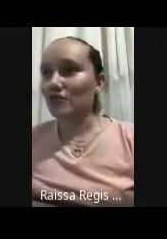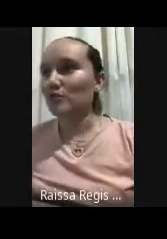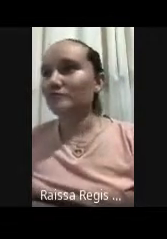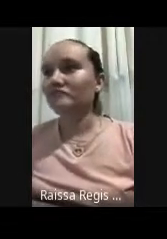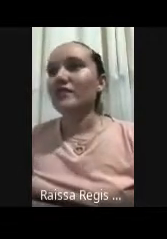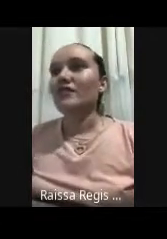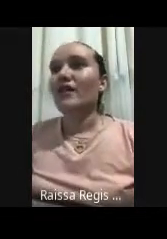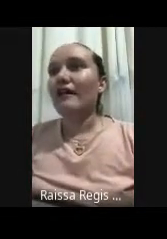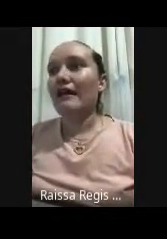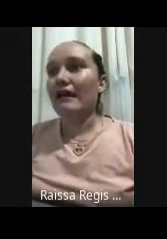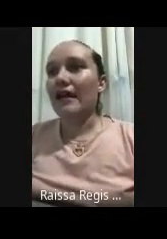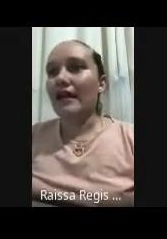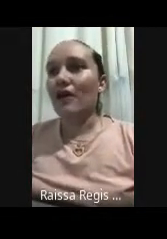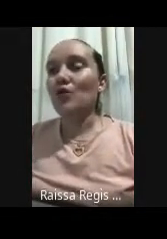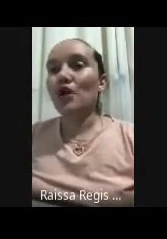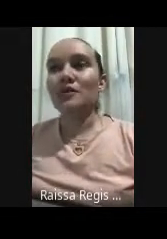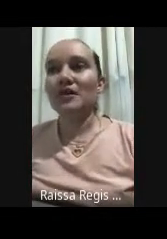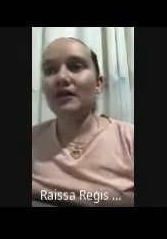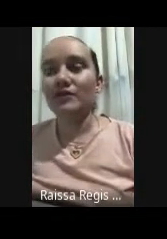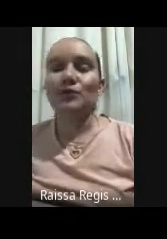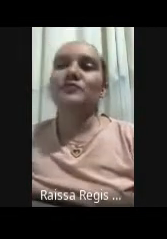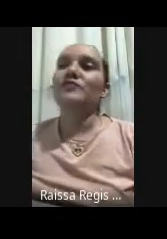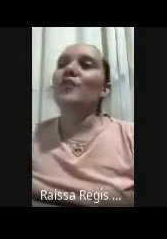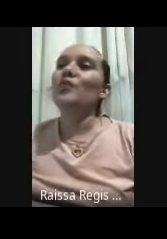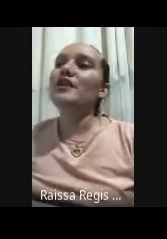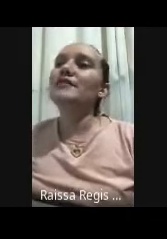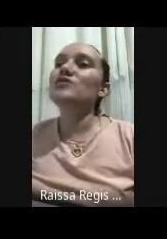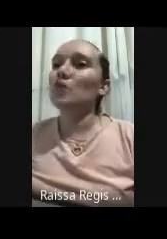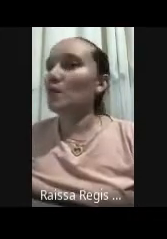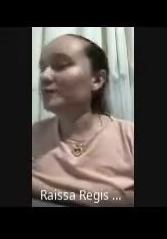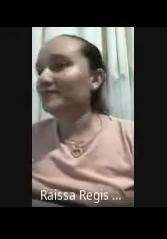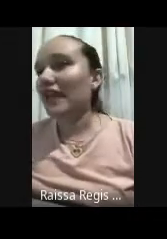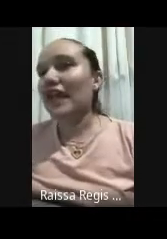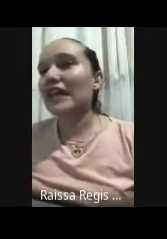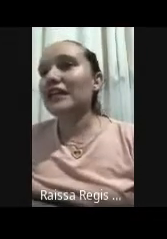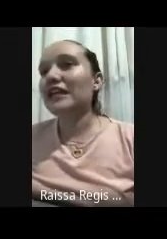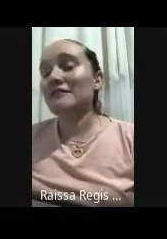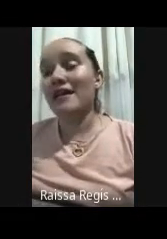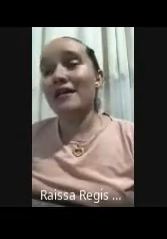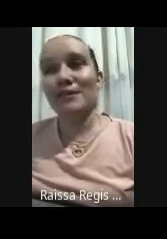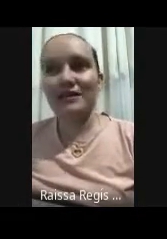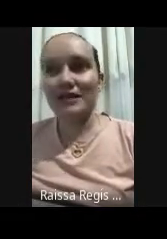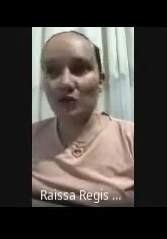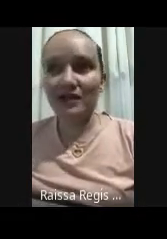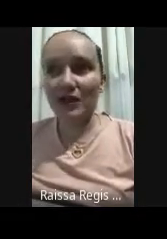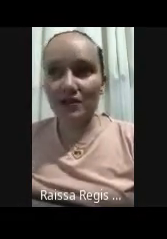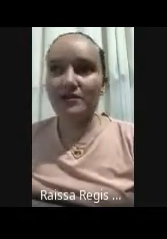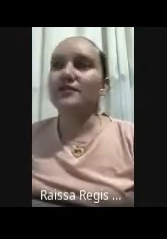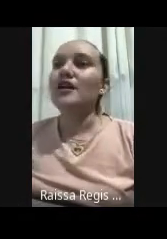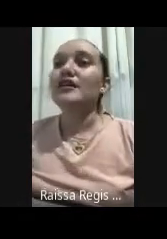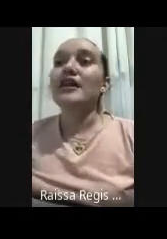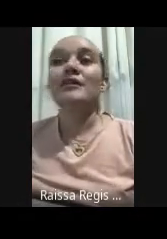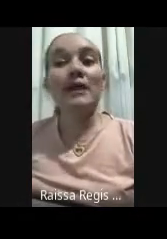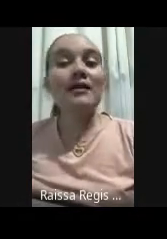Depois disso, o norte-americano William Stokoe, ele era pesquisador e